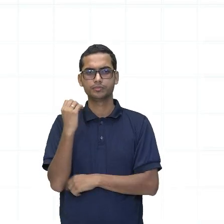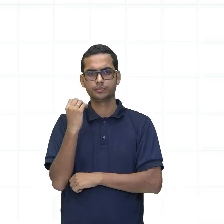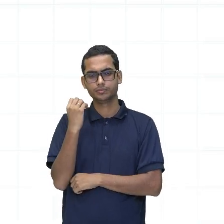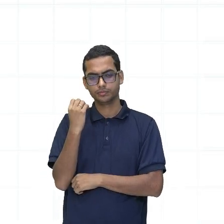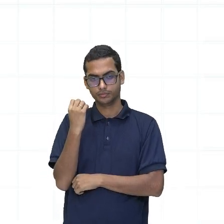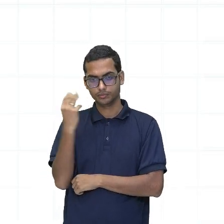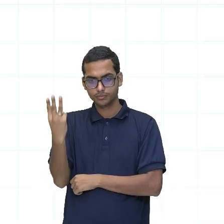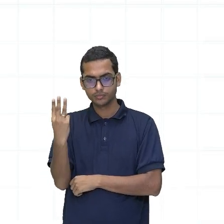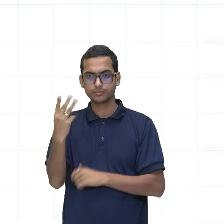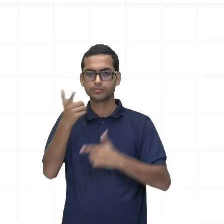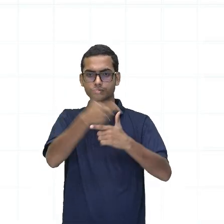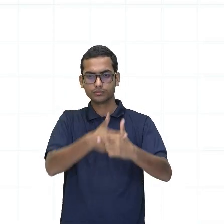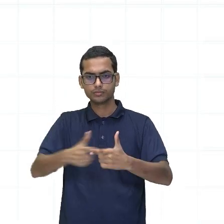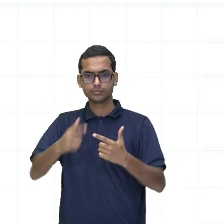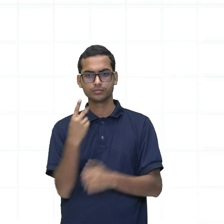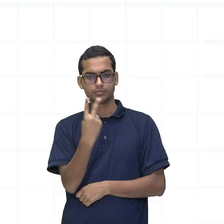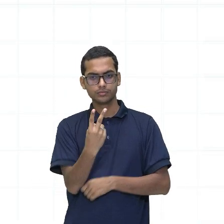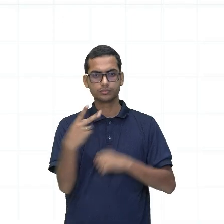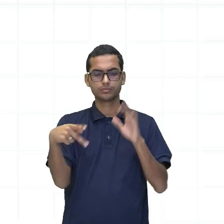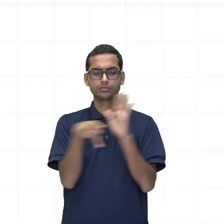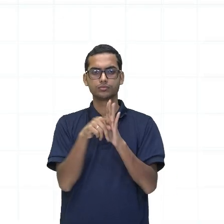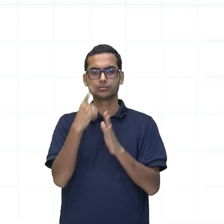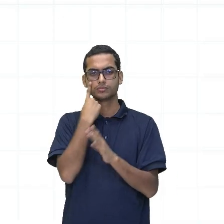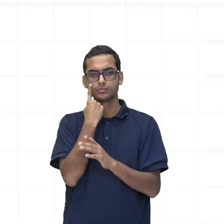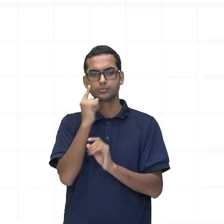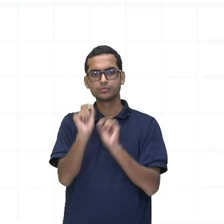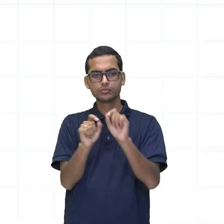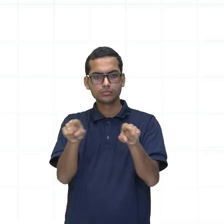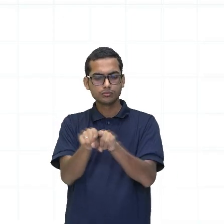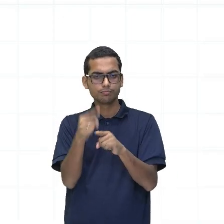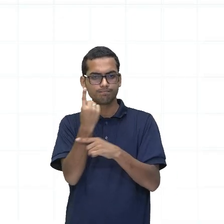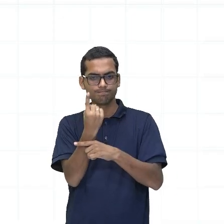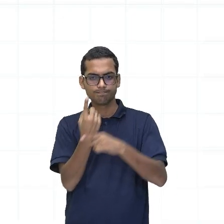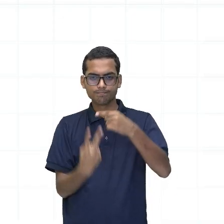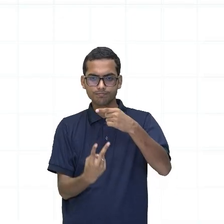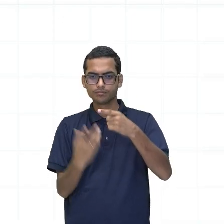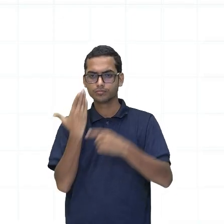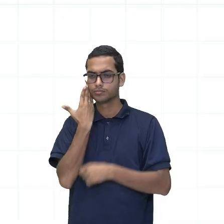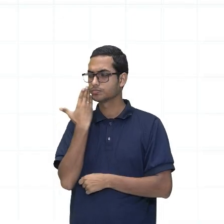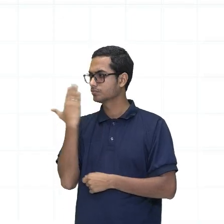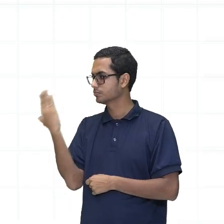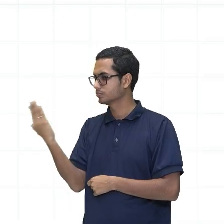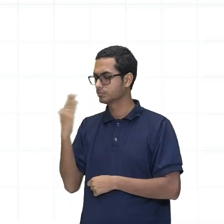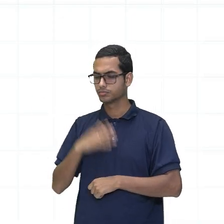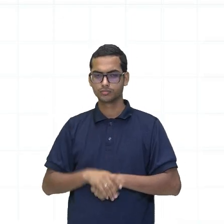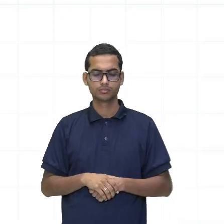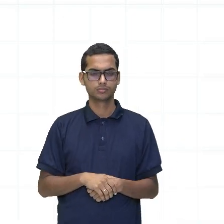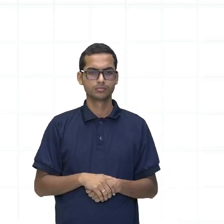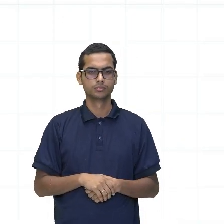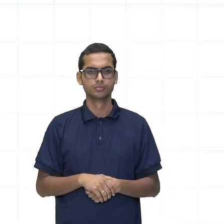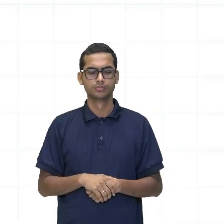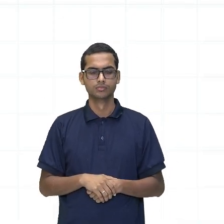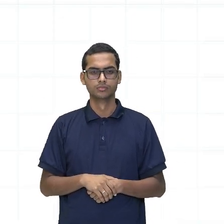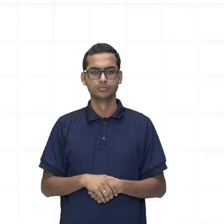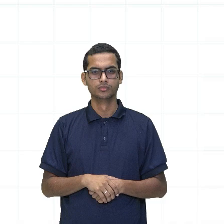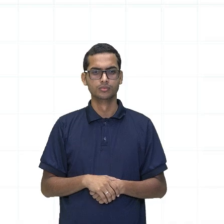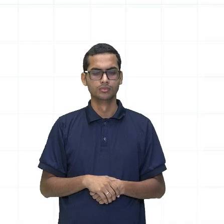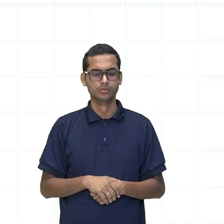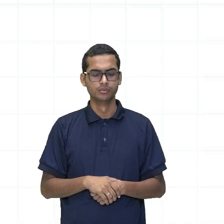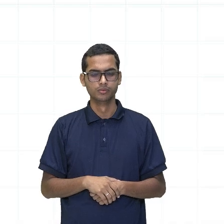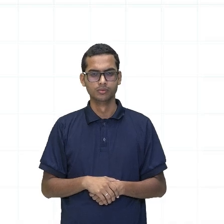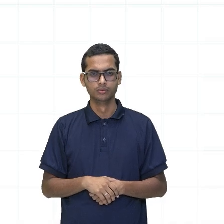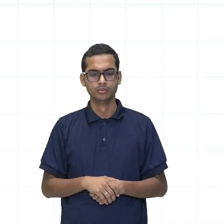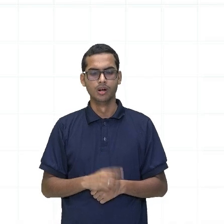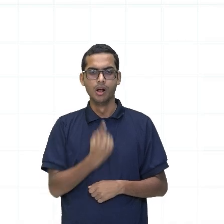2 é 1,5. Por isso, ó, convido vocês a olharem aqui, ó. Está interceptando o eixo de x